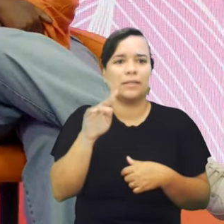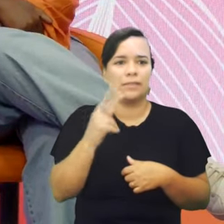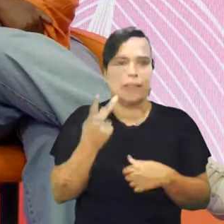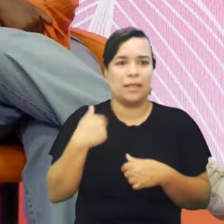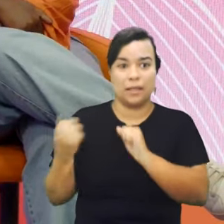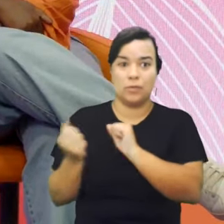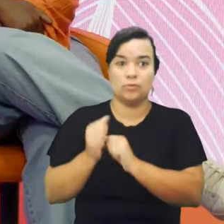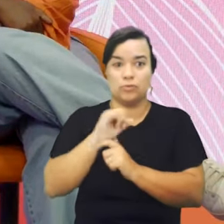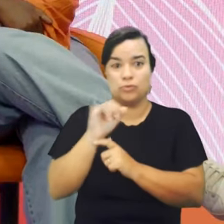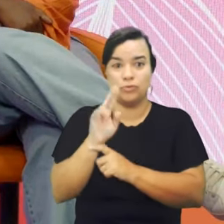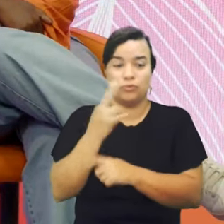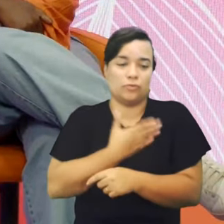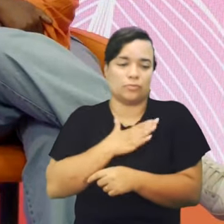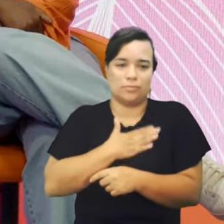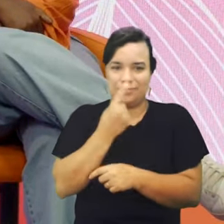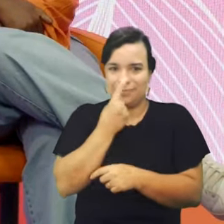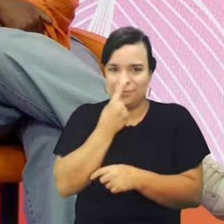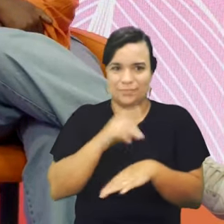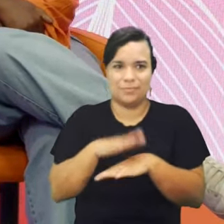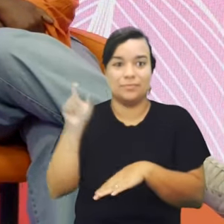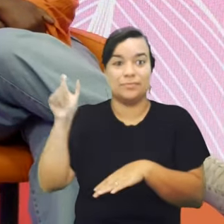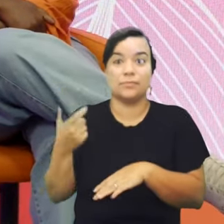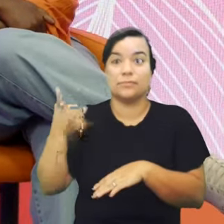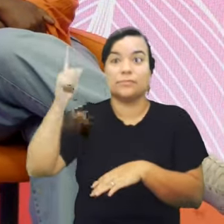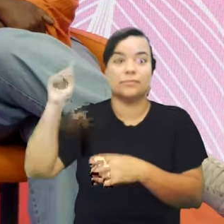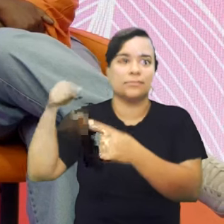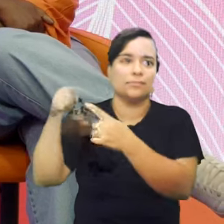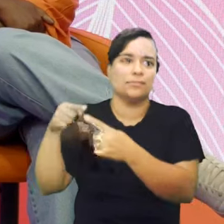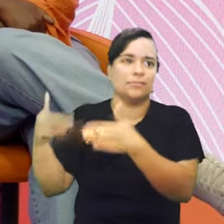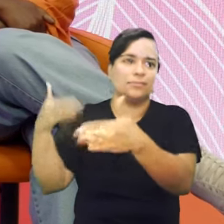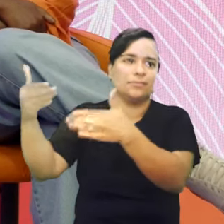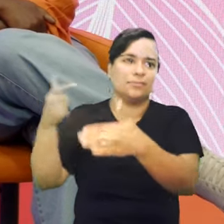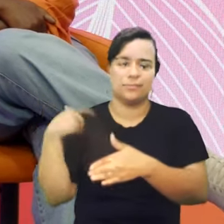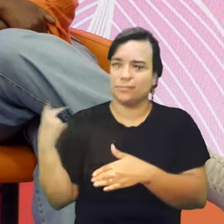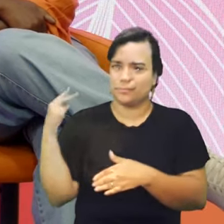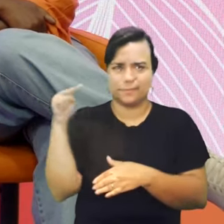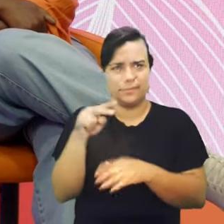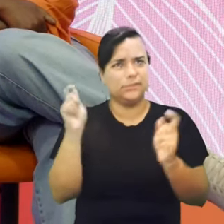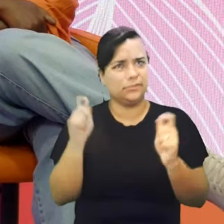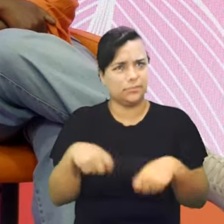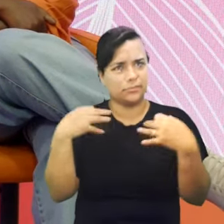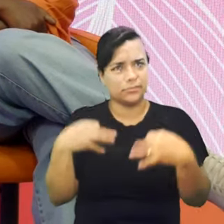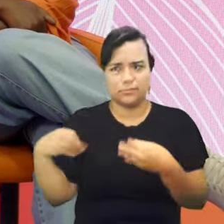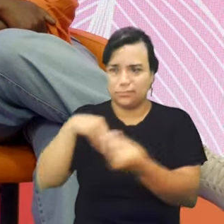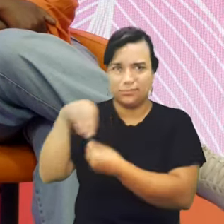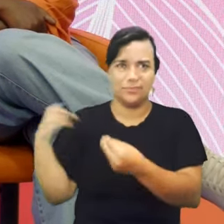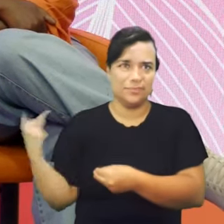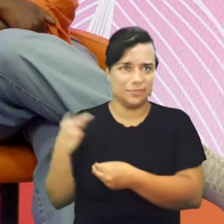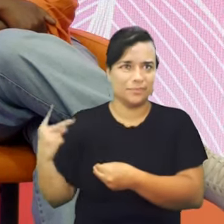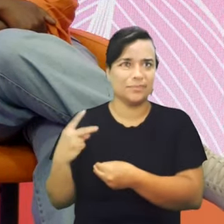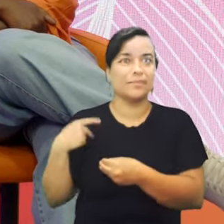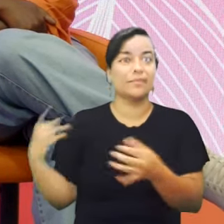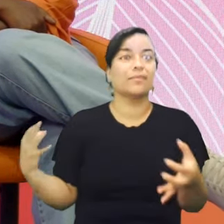hoje é minha sócia, ela é minha melhor amiga, ela estava tocando uma outra ideia, que é a Talento Sênior. Aí a gente viu que dava certo misturar os negócios e fundamos a